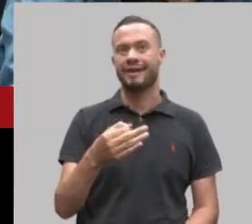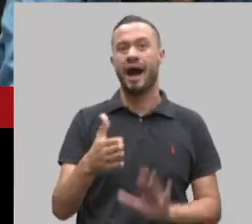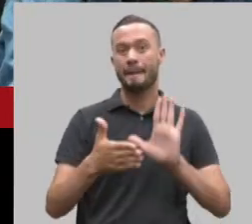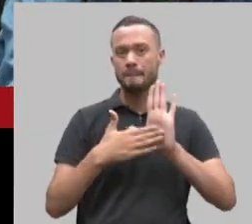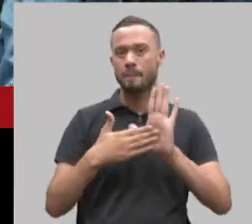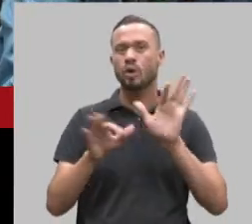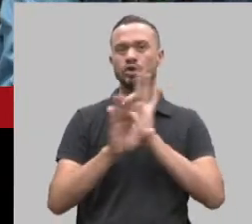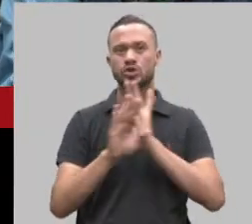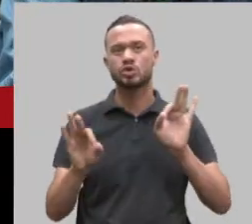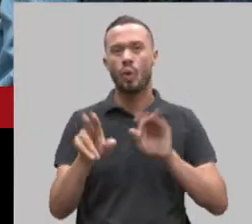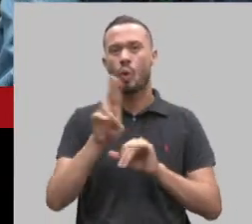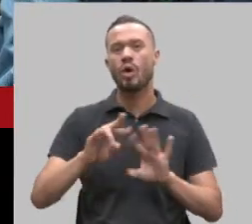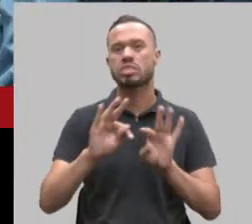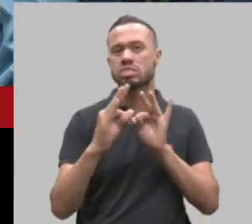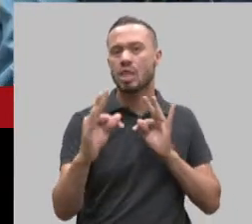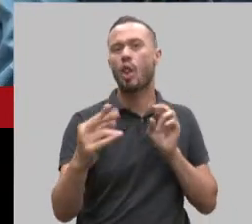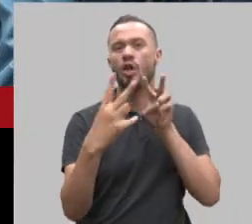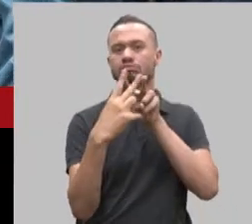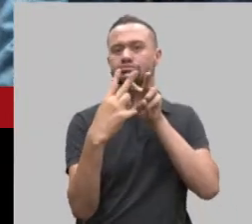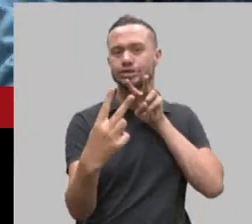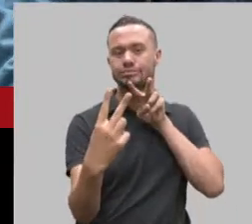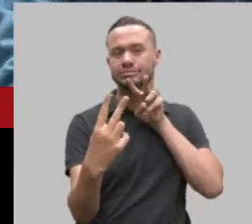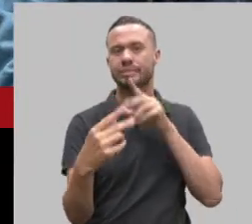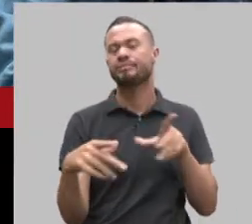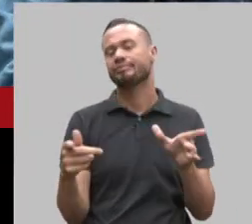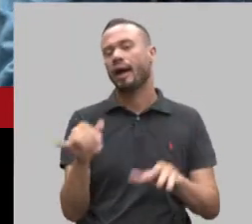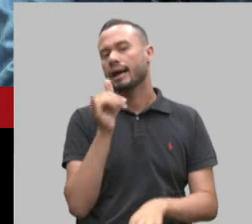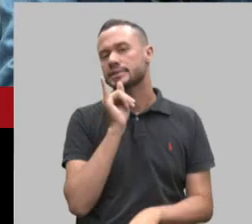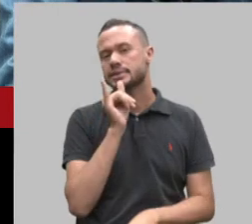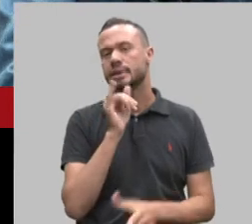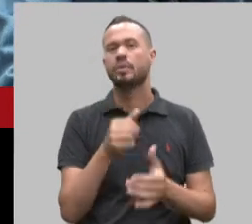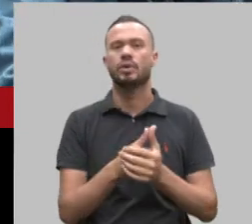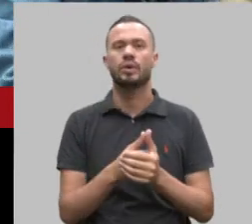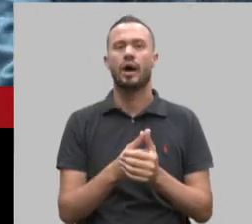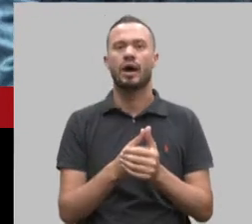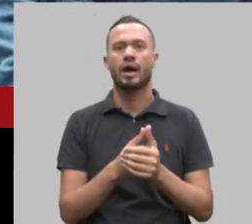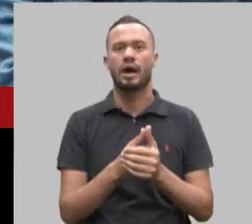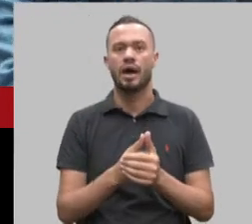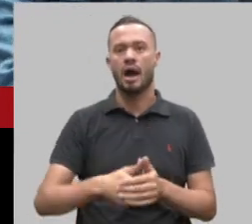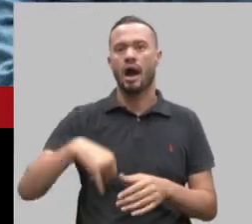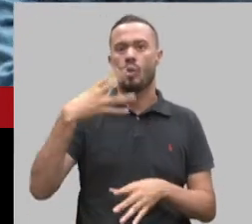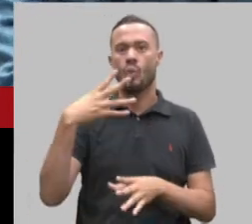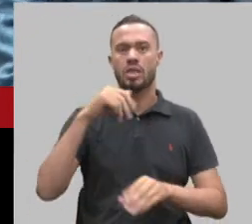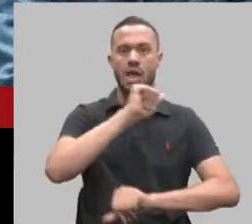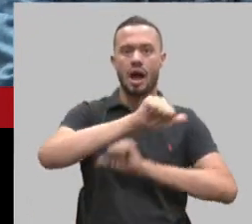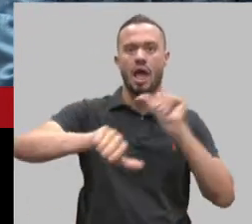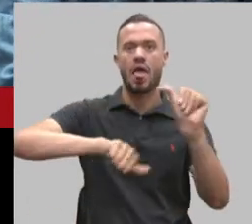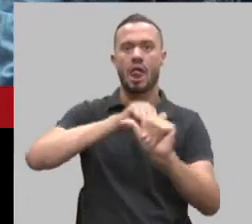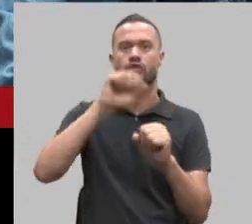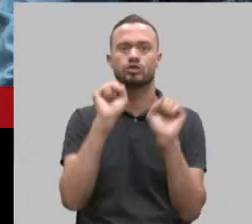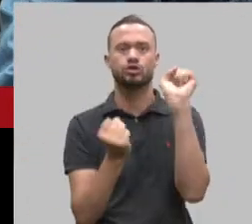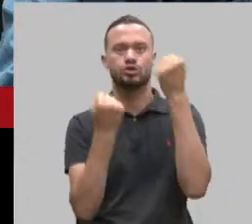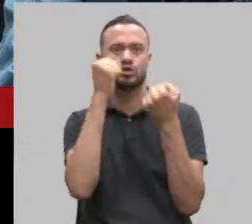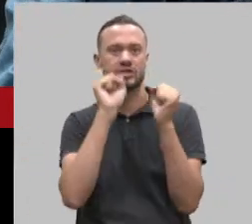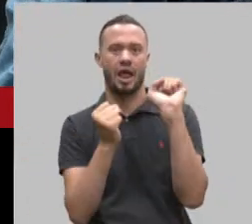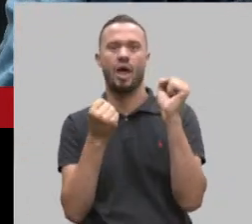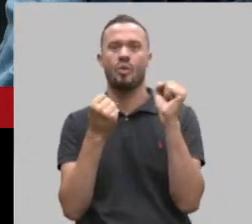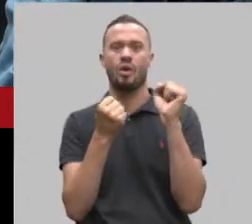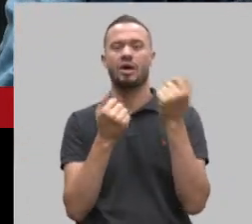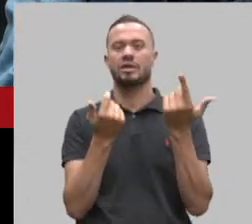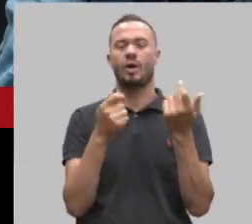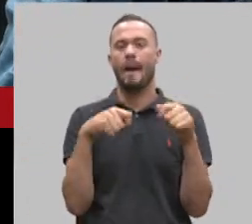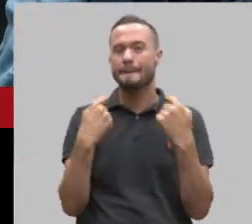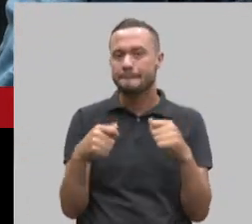tecnologias digitais inclusive por exemplo a gente tá vivendo a quarta Revolução Industrial então é necessário que o estado capacite as